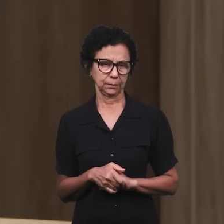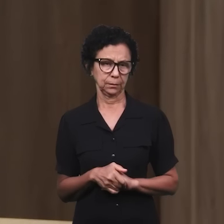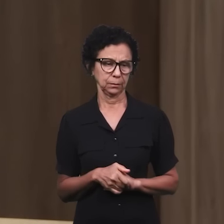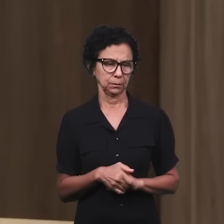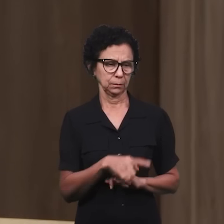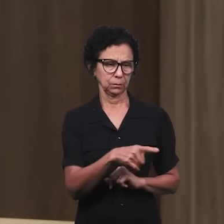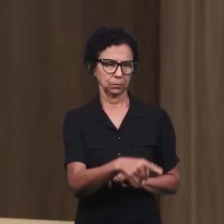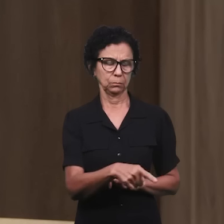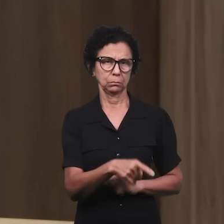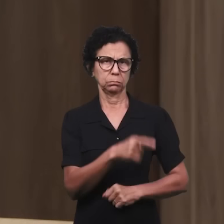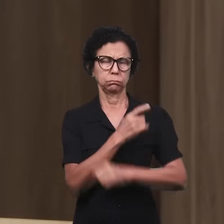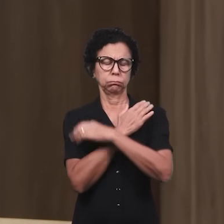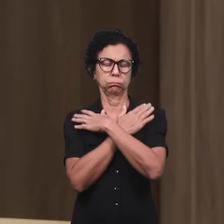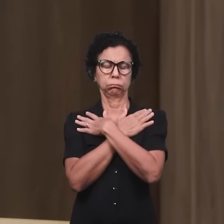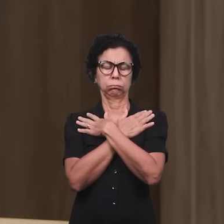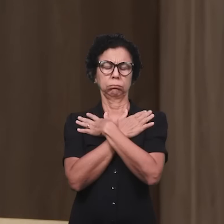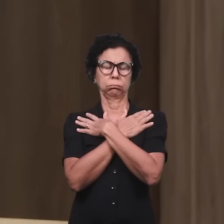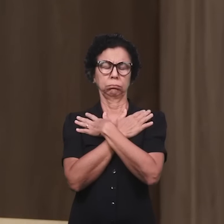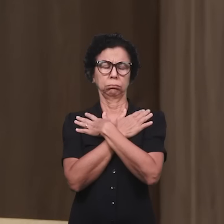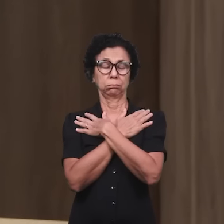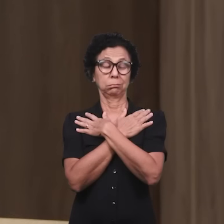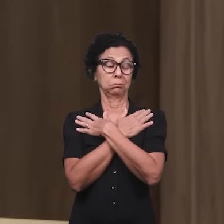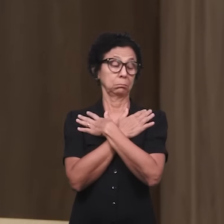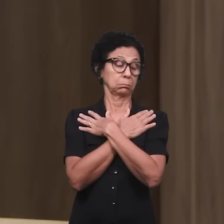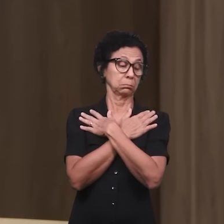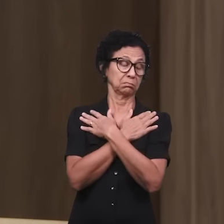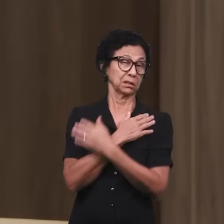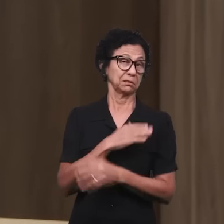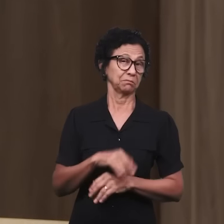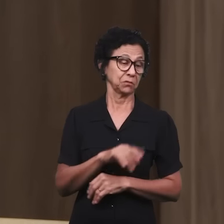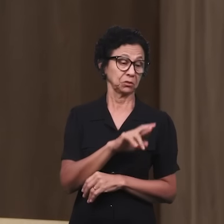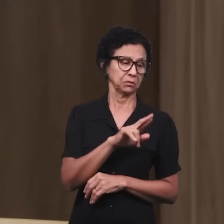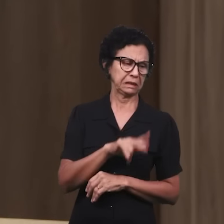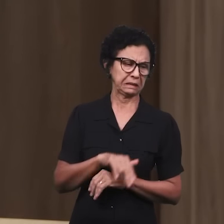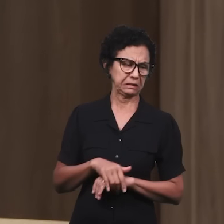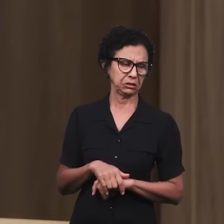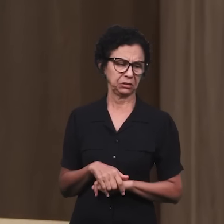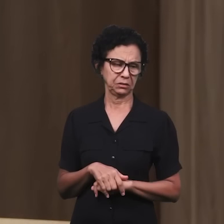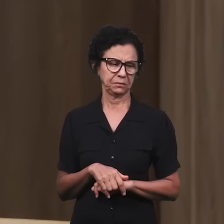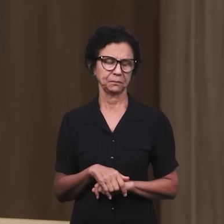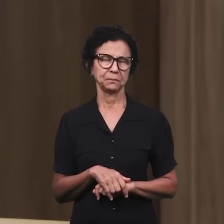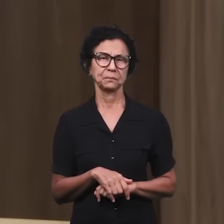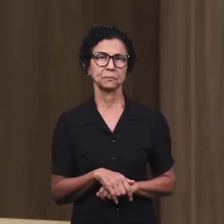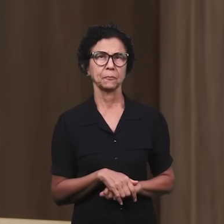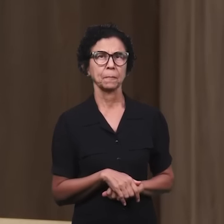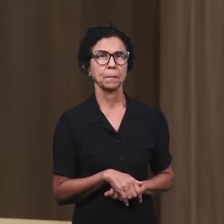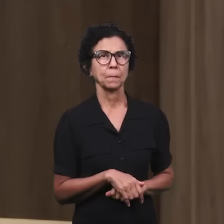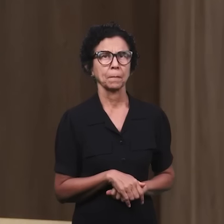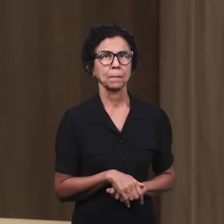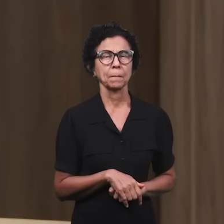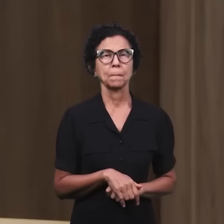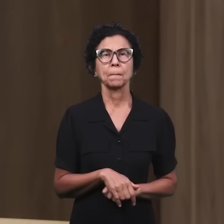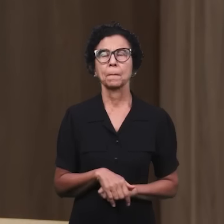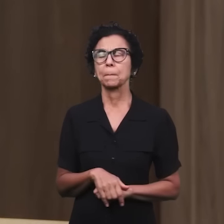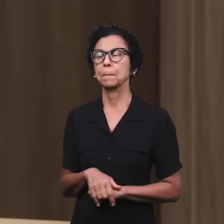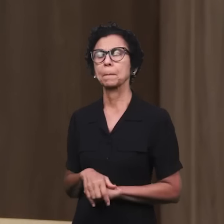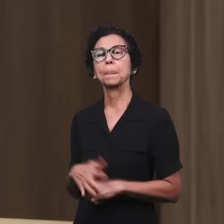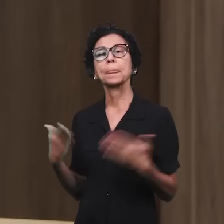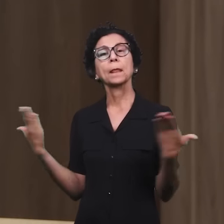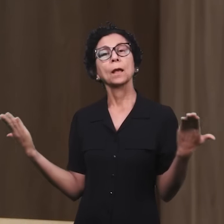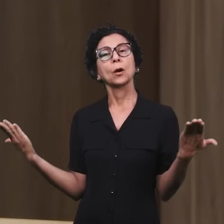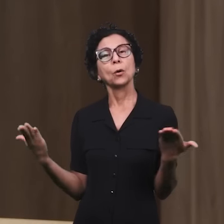A aparência muda. Então você vai vendo, quer dizer, as vestes, você tem hoje também assim, né?